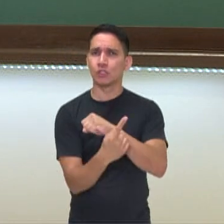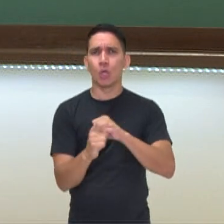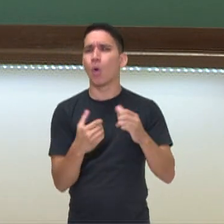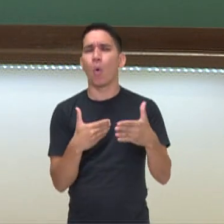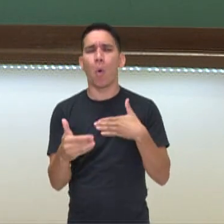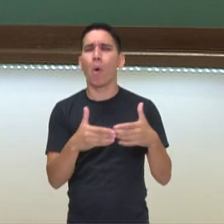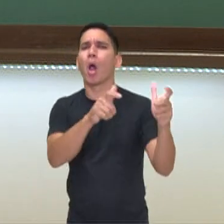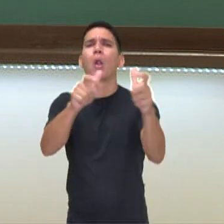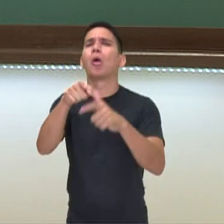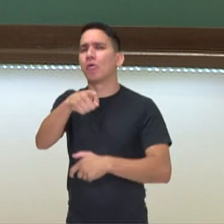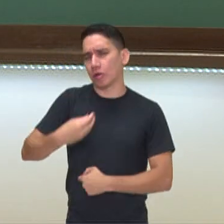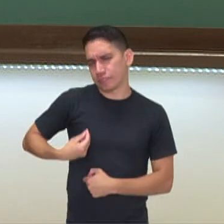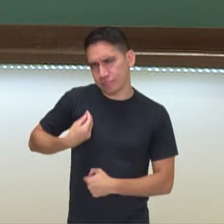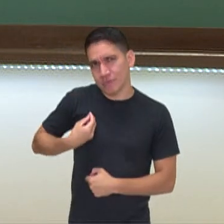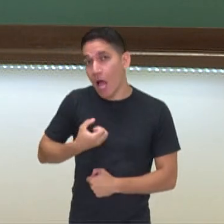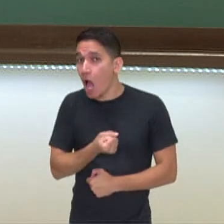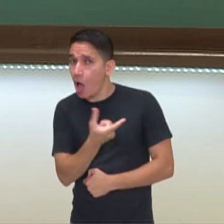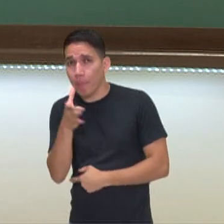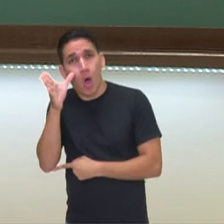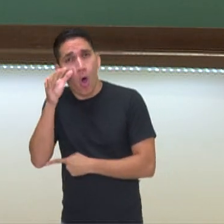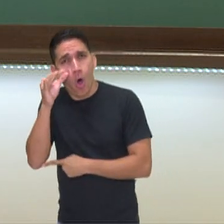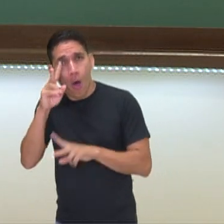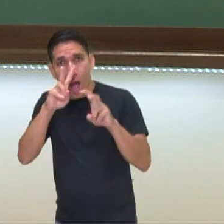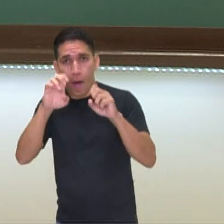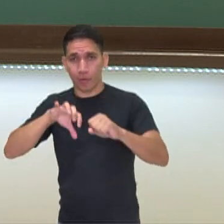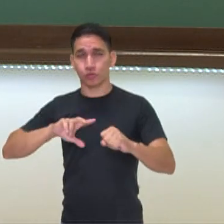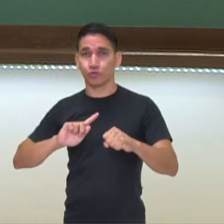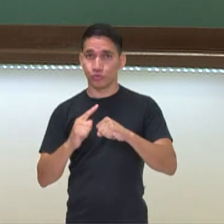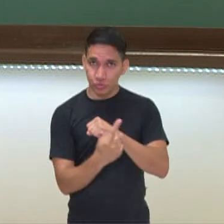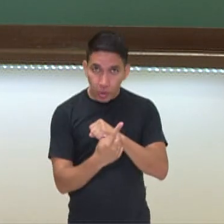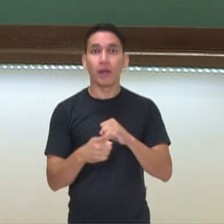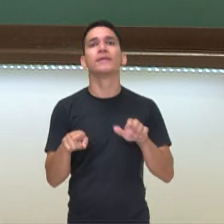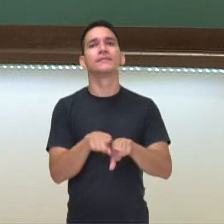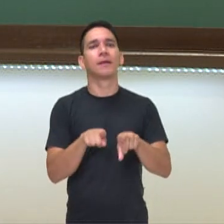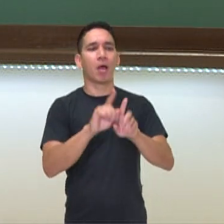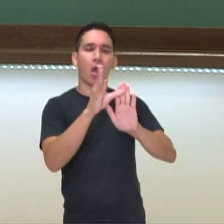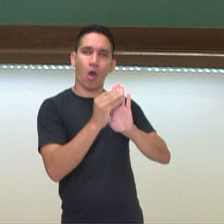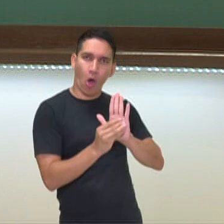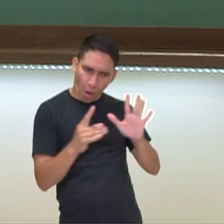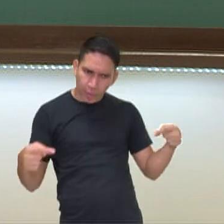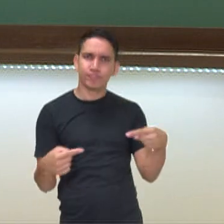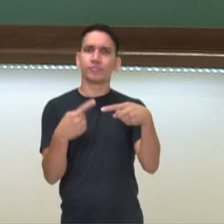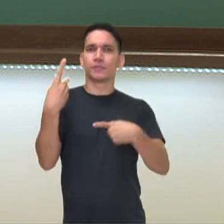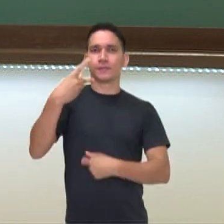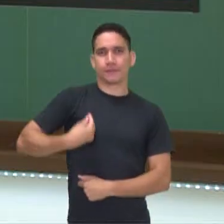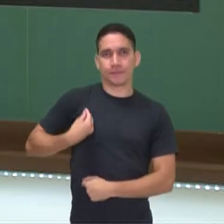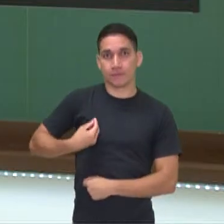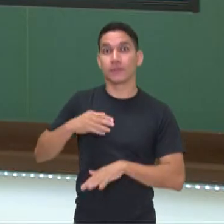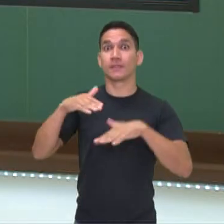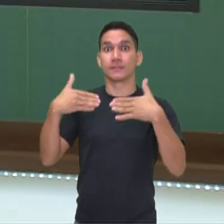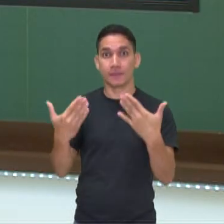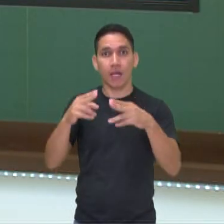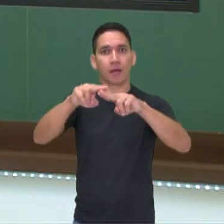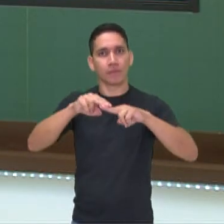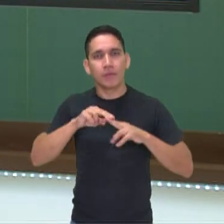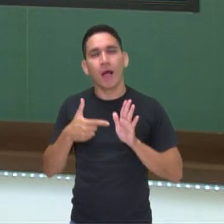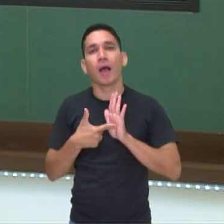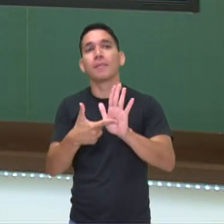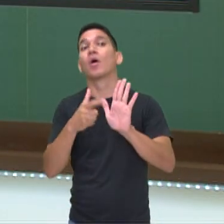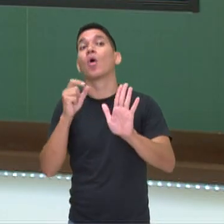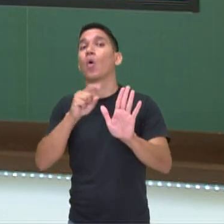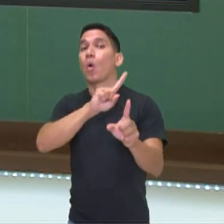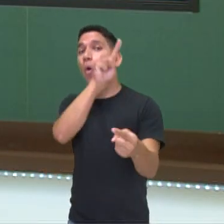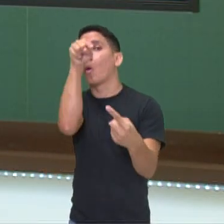esteja, algumas curiosidades da geografia e alguns conteúdos que serão pertinentes para a sua vida. Para isso, eu já vou apresentar agora para você